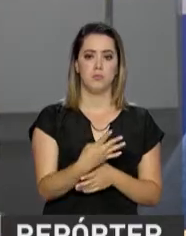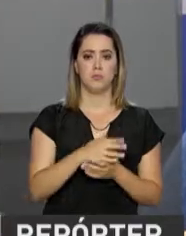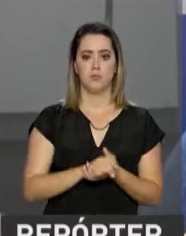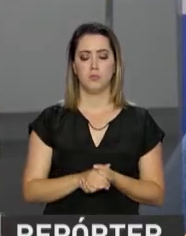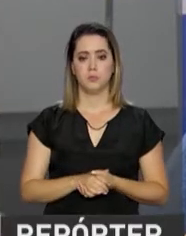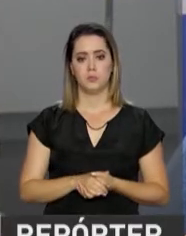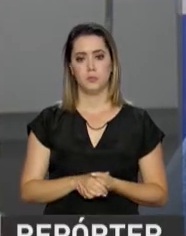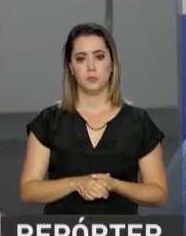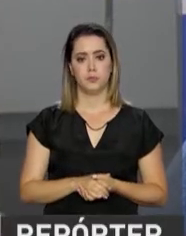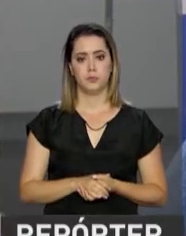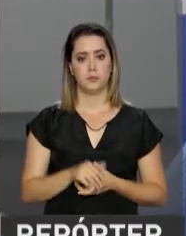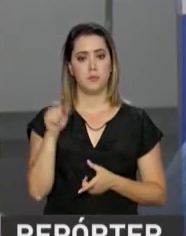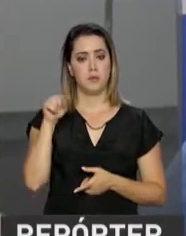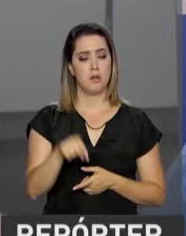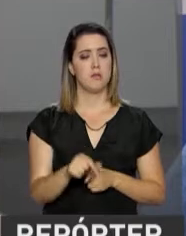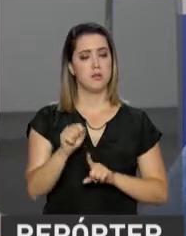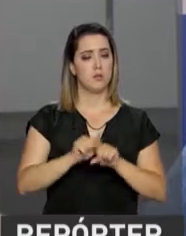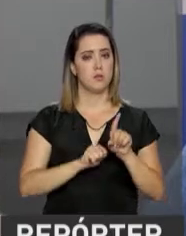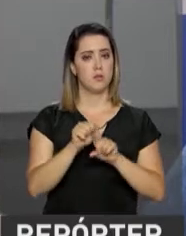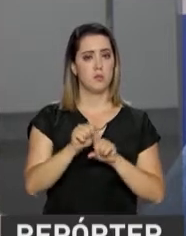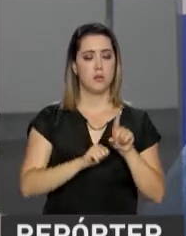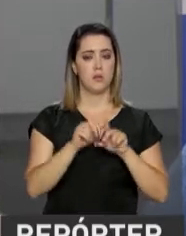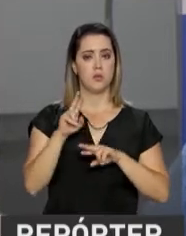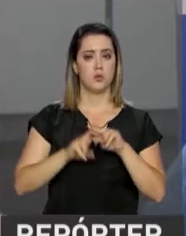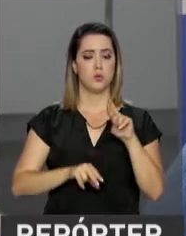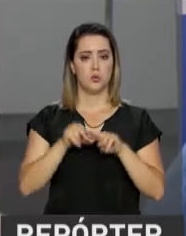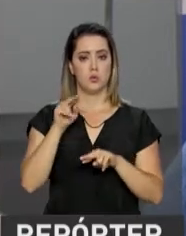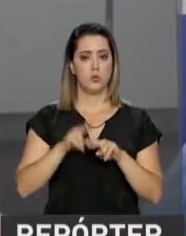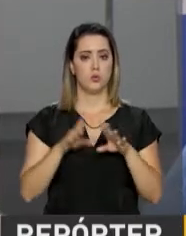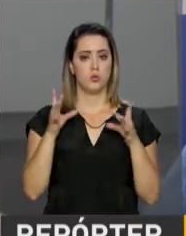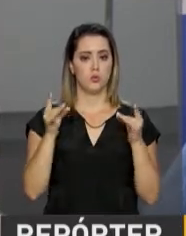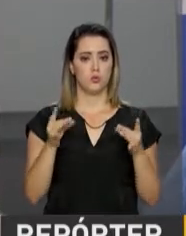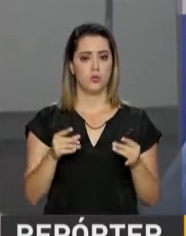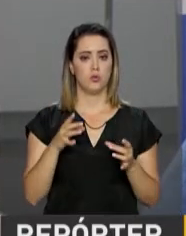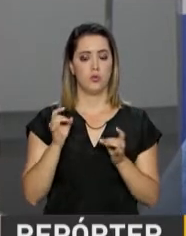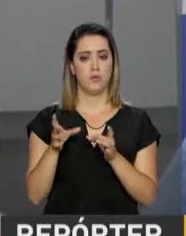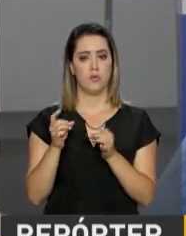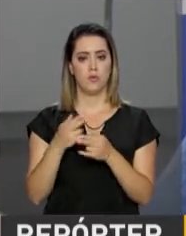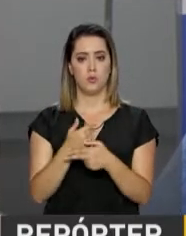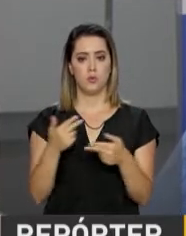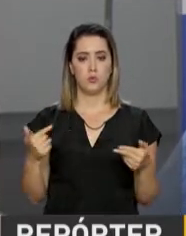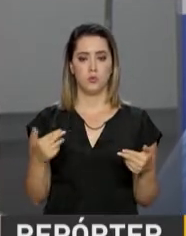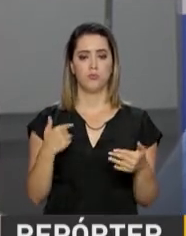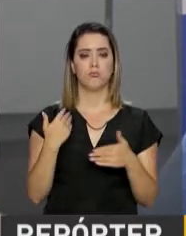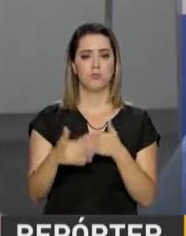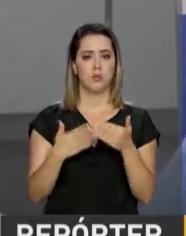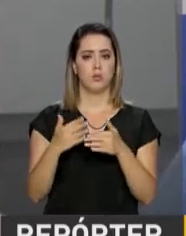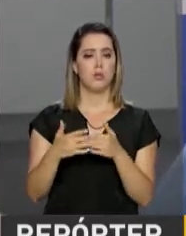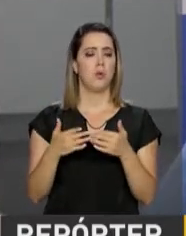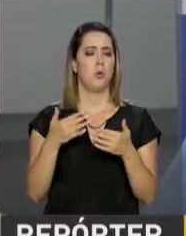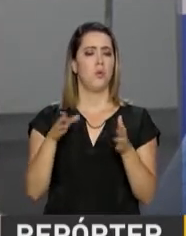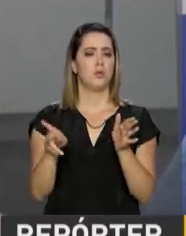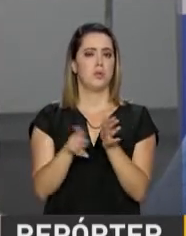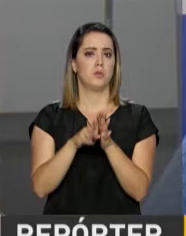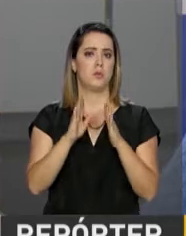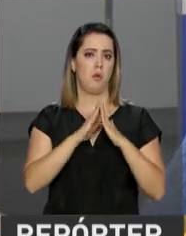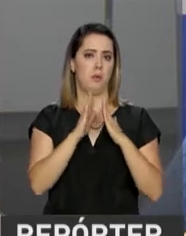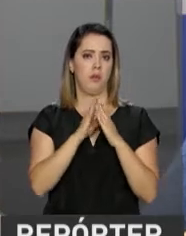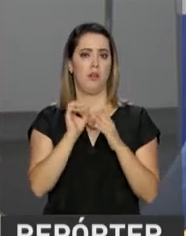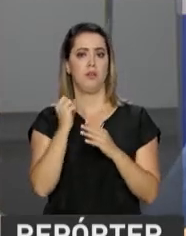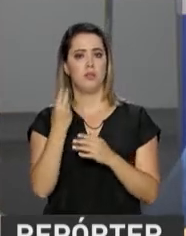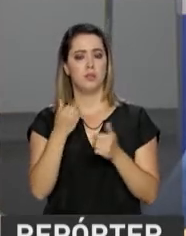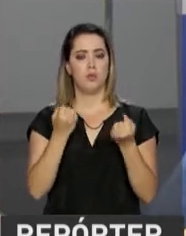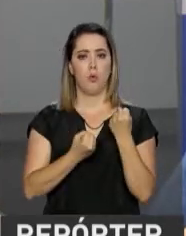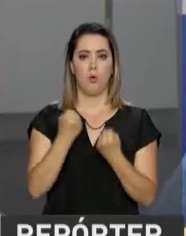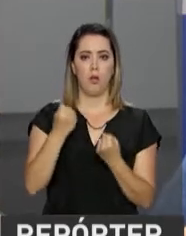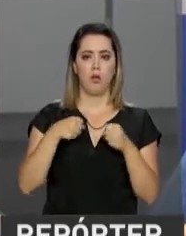o destaque nesse mês de junho foi para hoje as vendas de bens duráveis eletrodomésticos e veículos motos